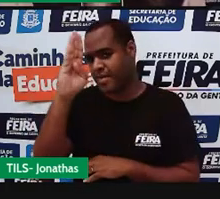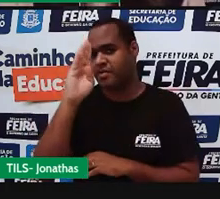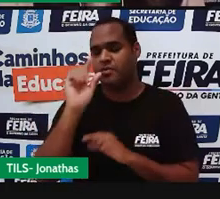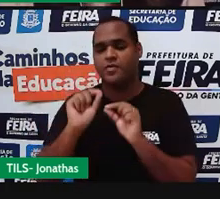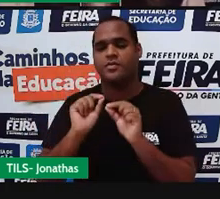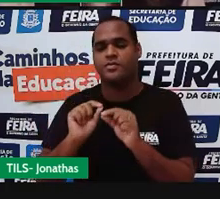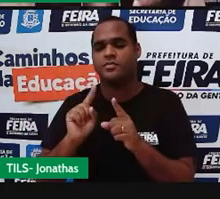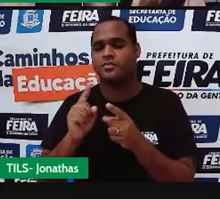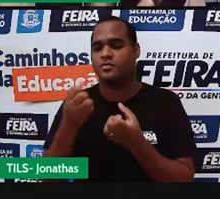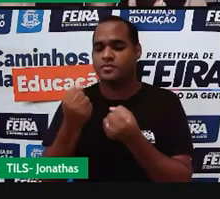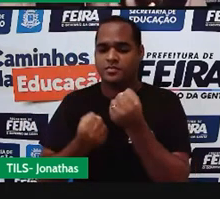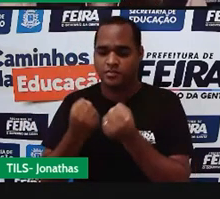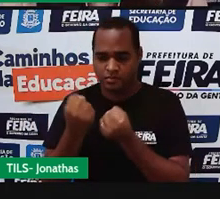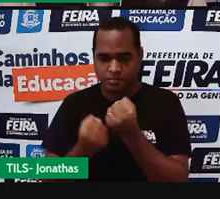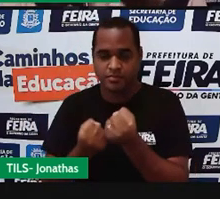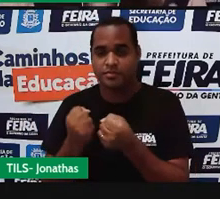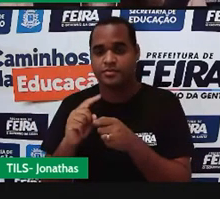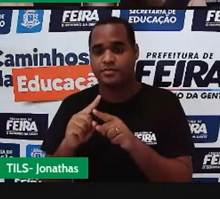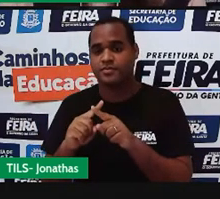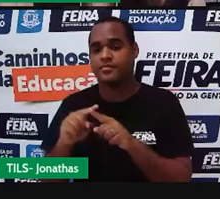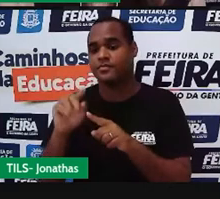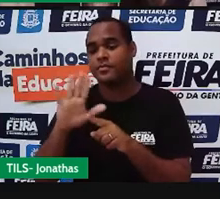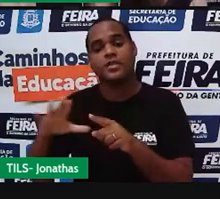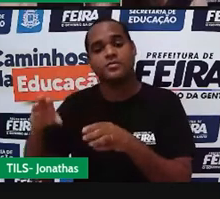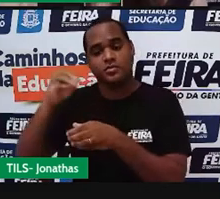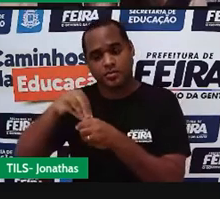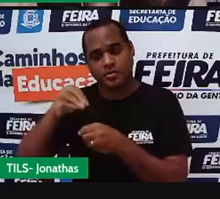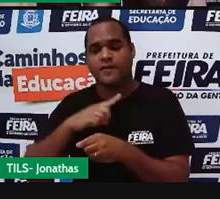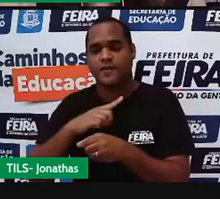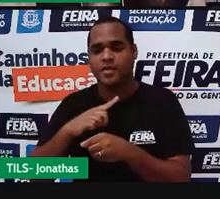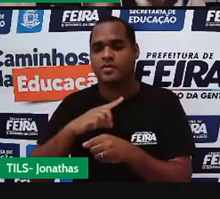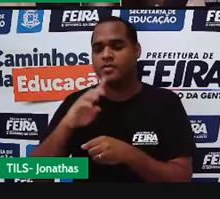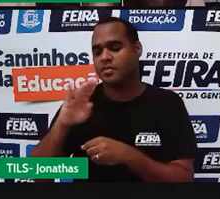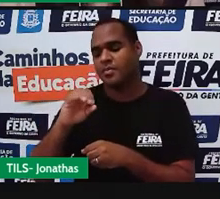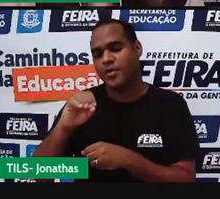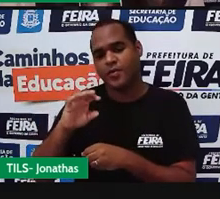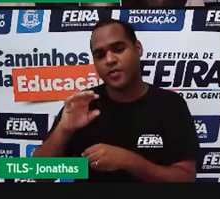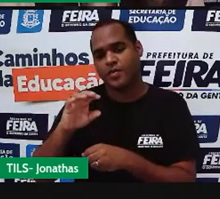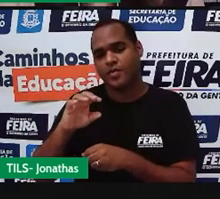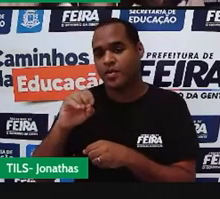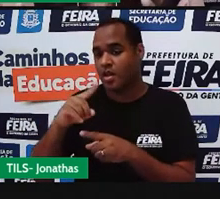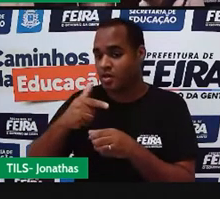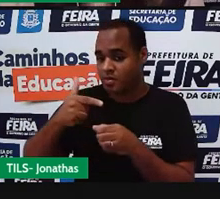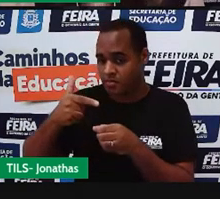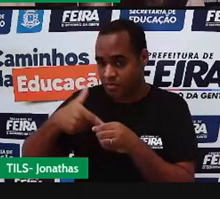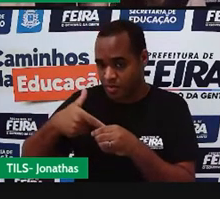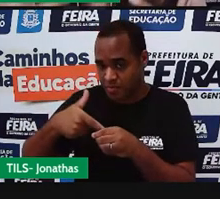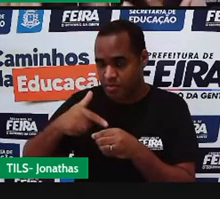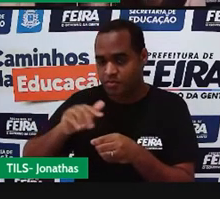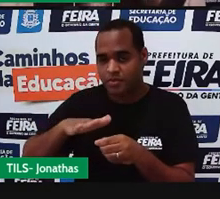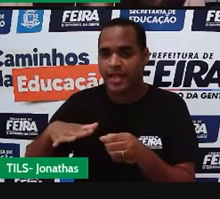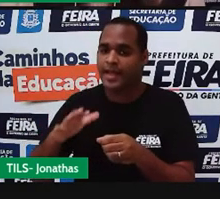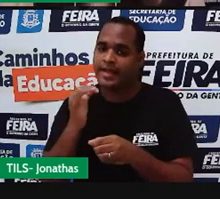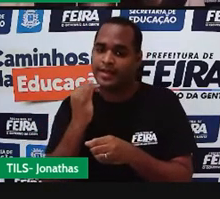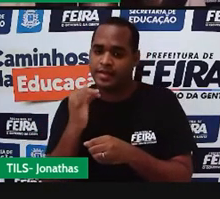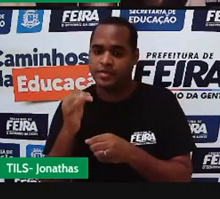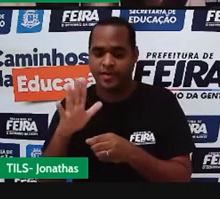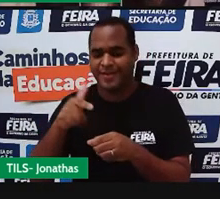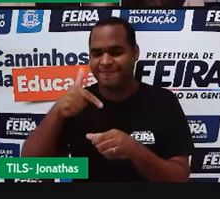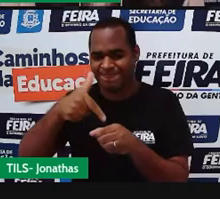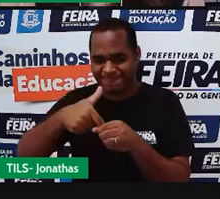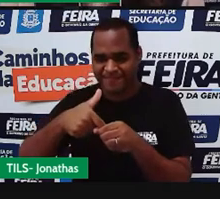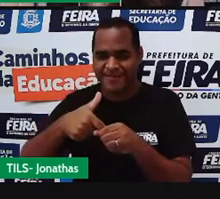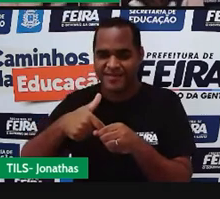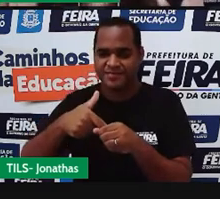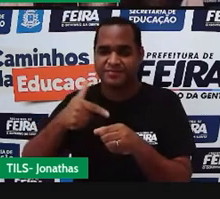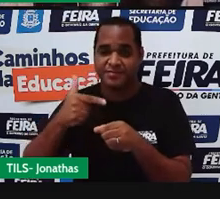de automóveis que são movidos a biocombustíveis por quê Porque os automóveis que são movidos a gasolina por